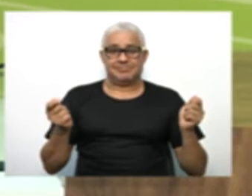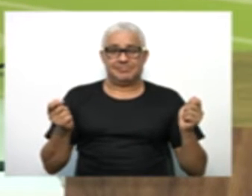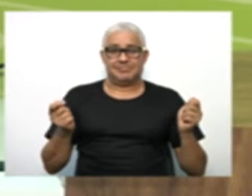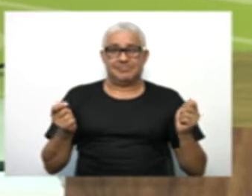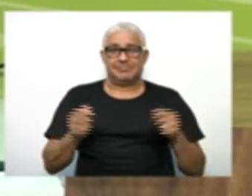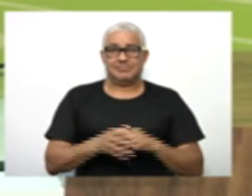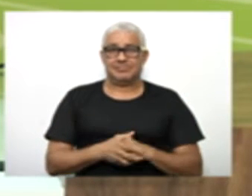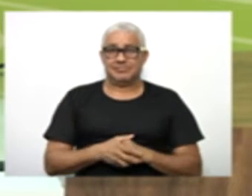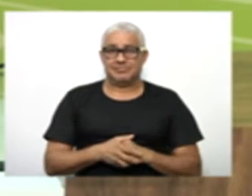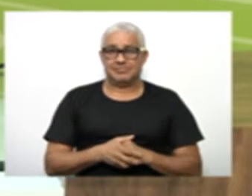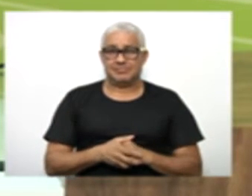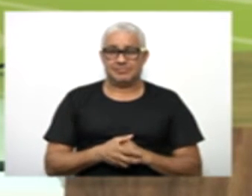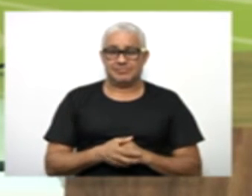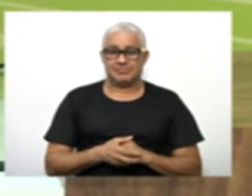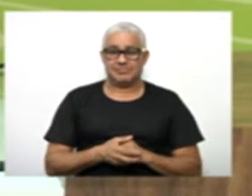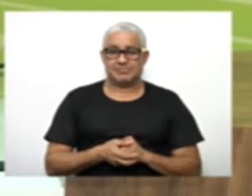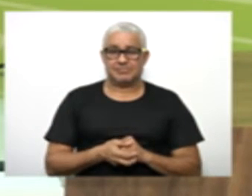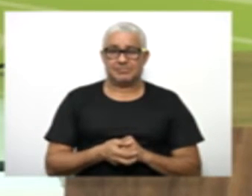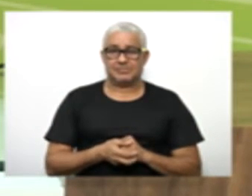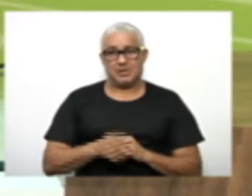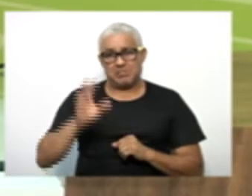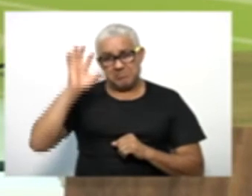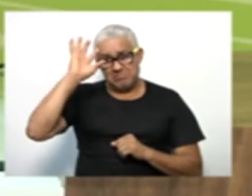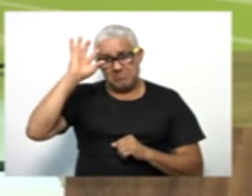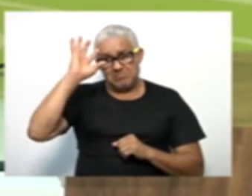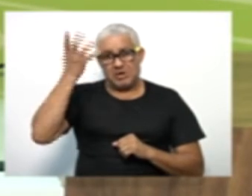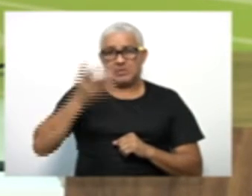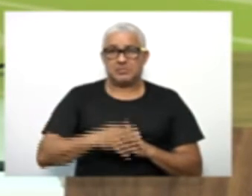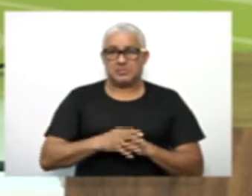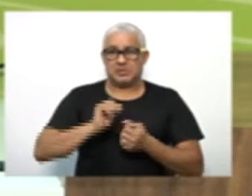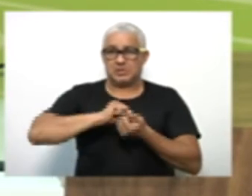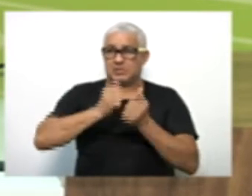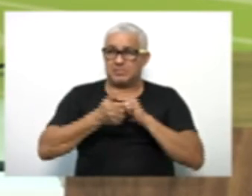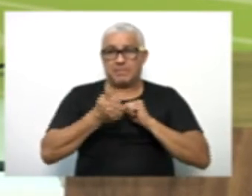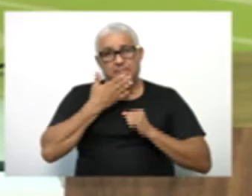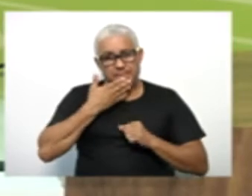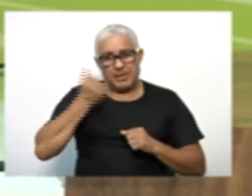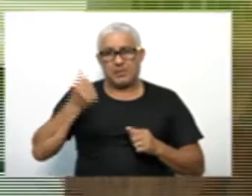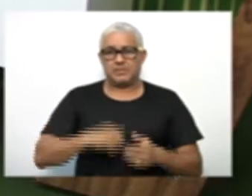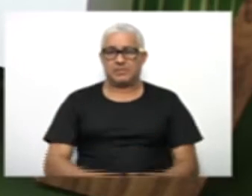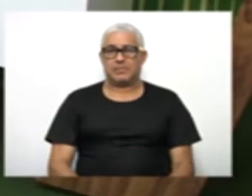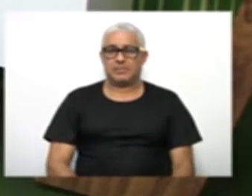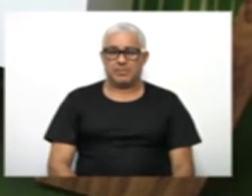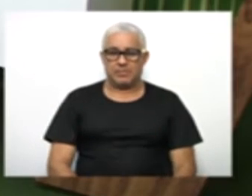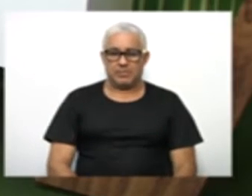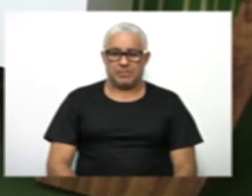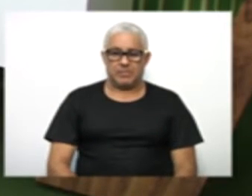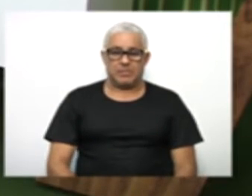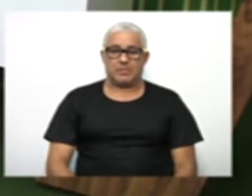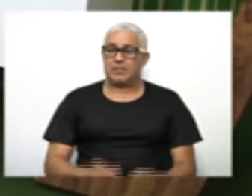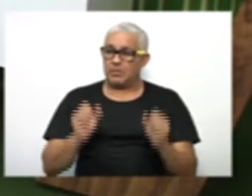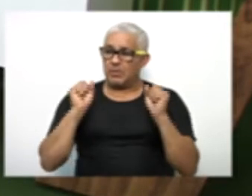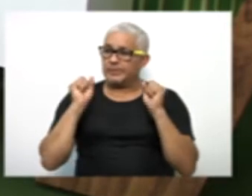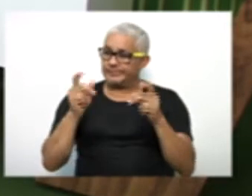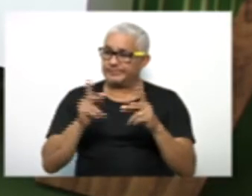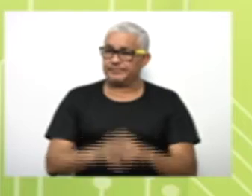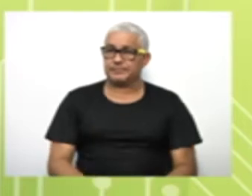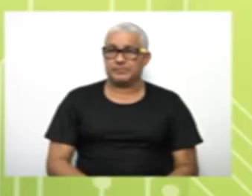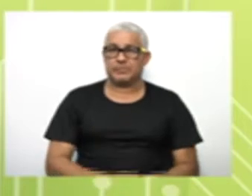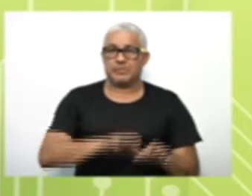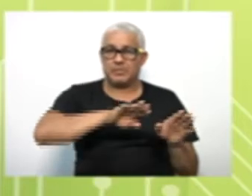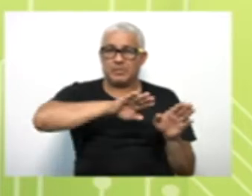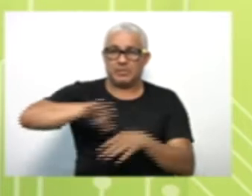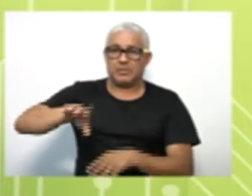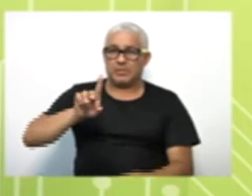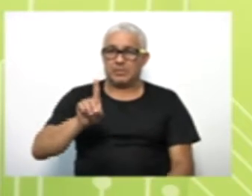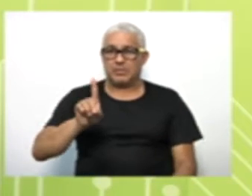próximo para uma tomada de decisão mais adequada, né? Ok, professor. E a questão do